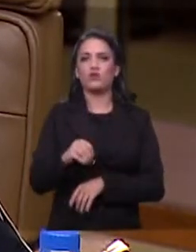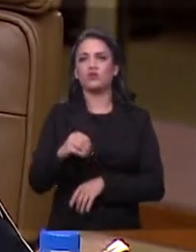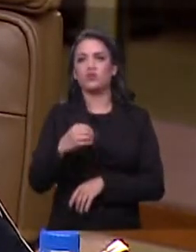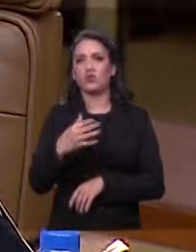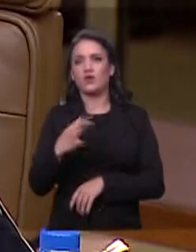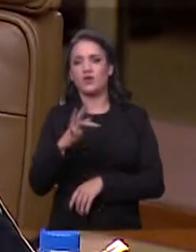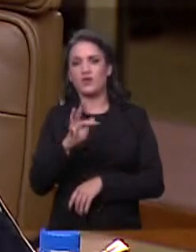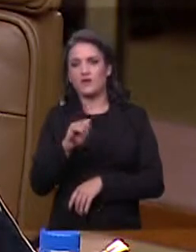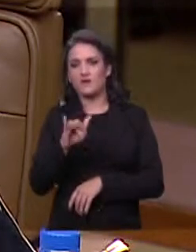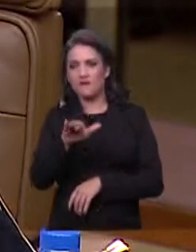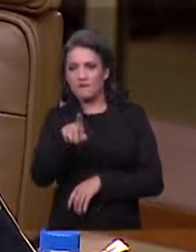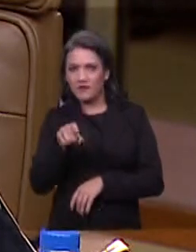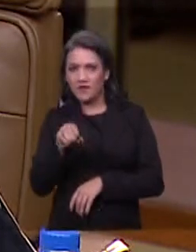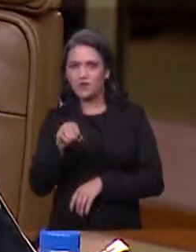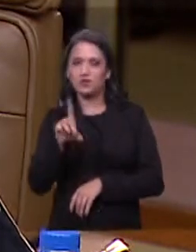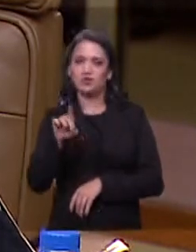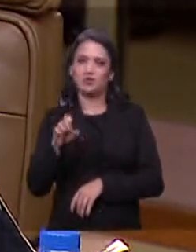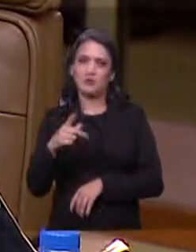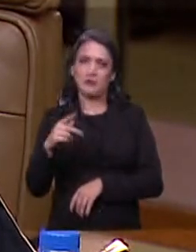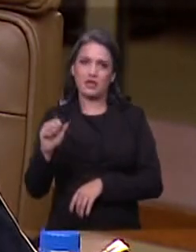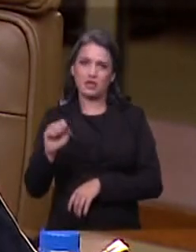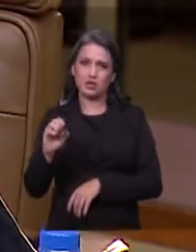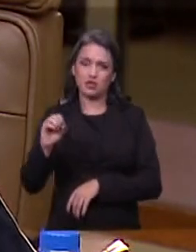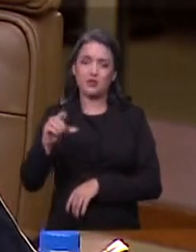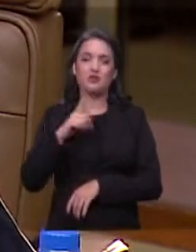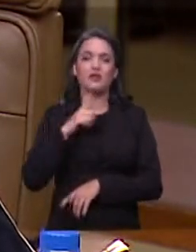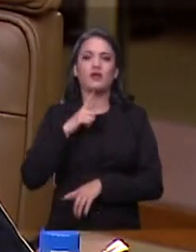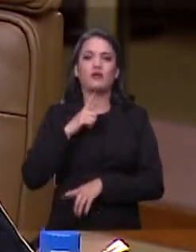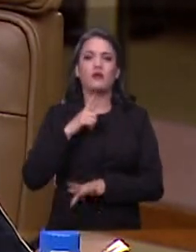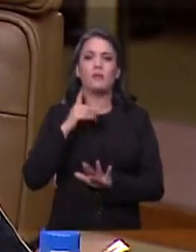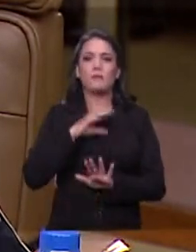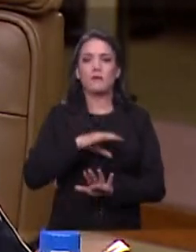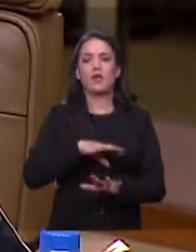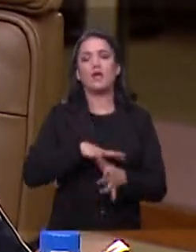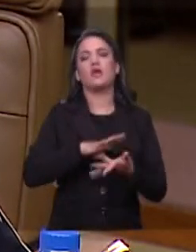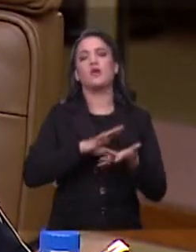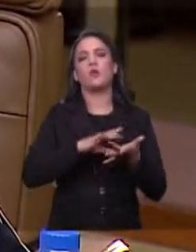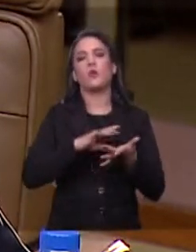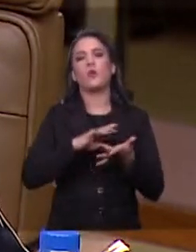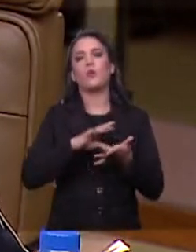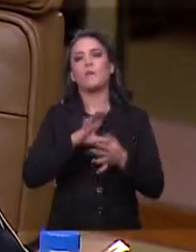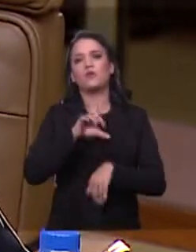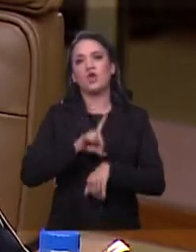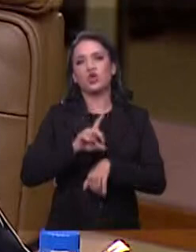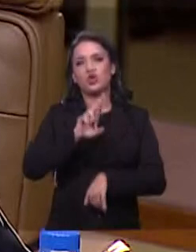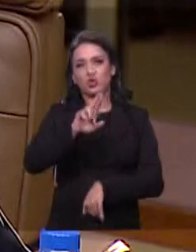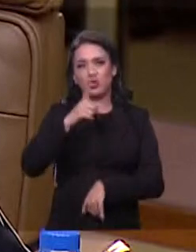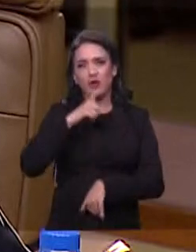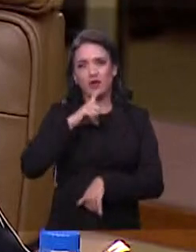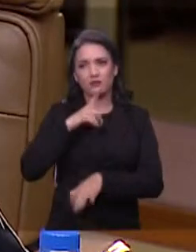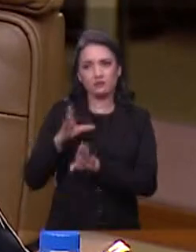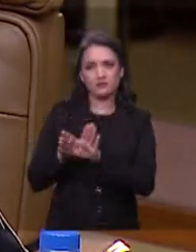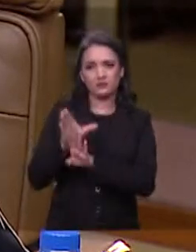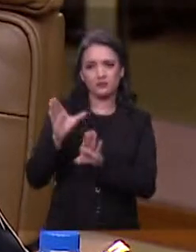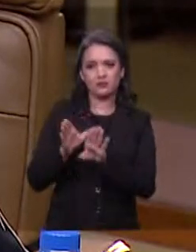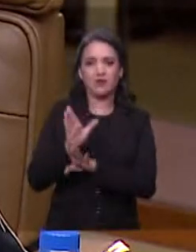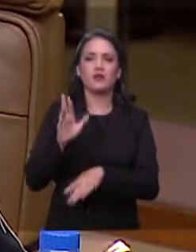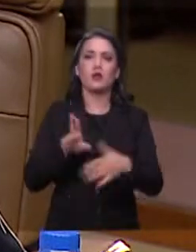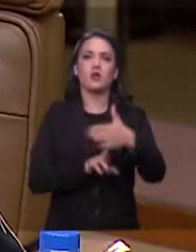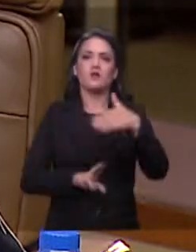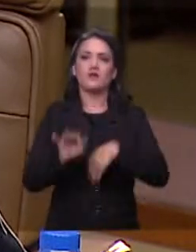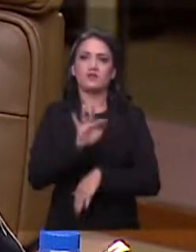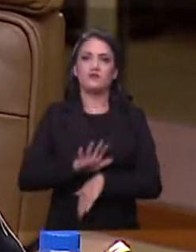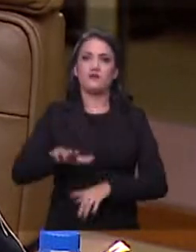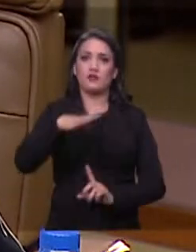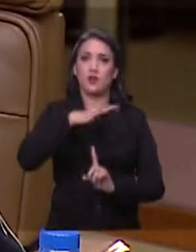pasto, dentre eles uma tese de doutoramento que tive a oportunidade de orientar na Centenária Universidade Federal